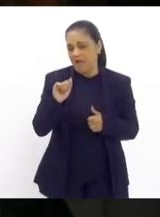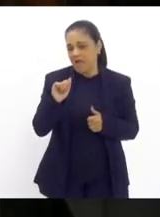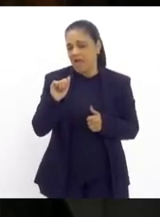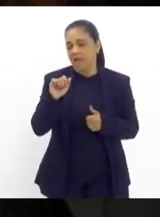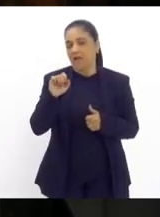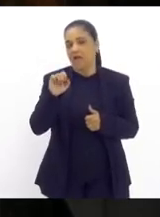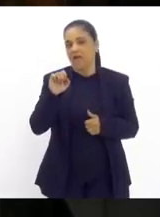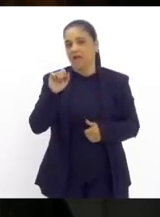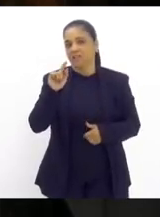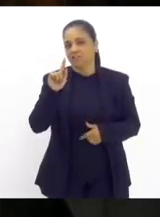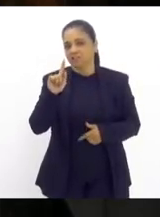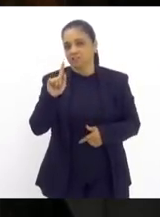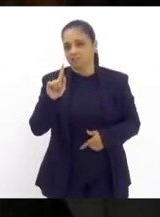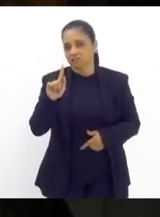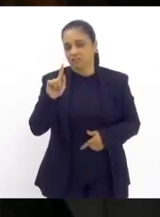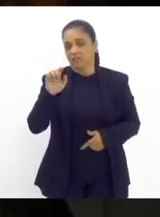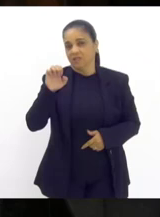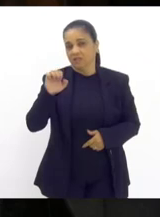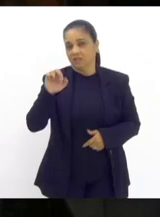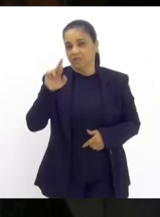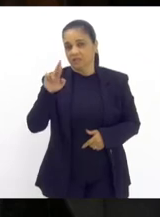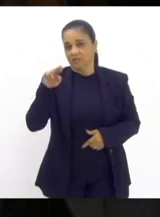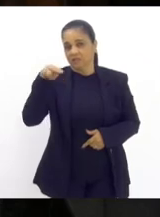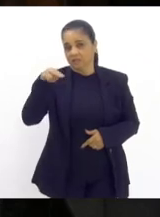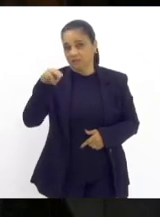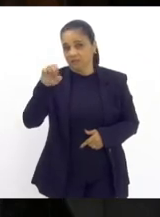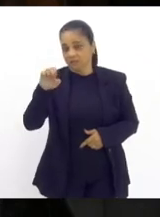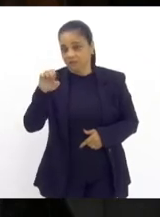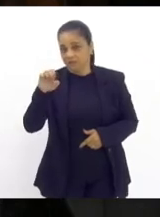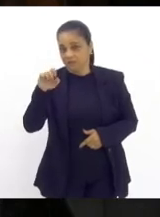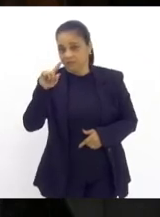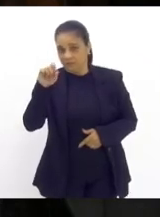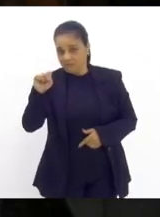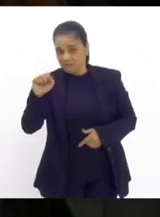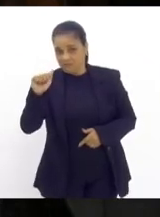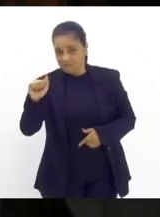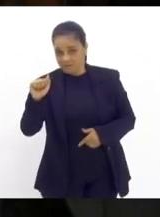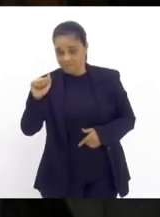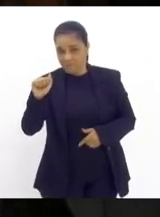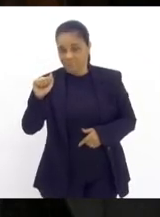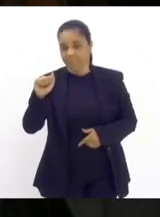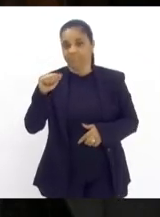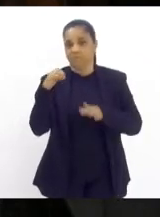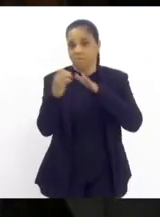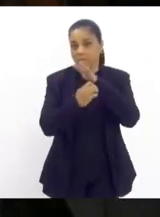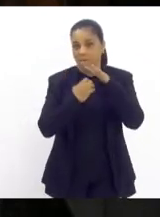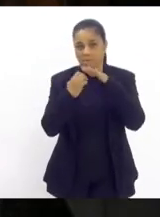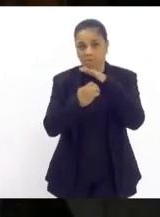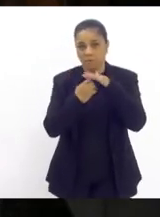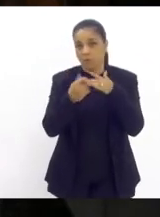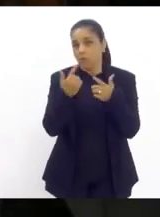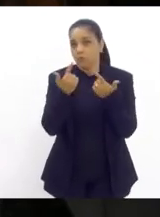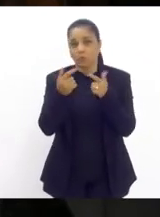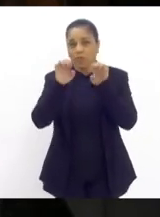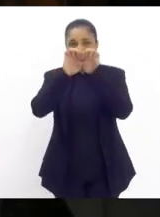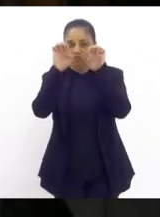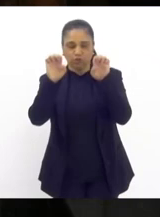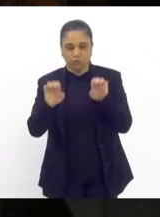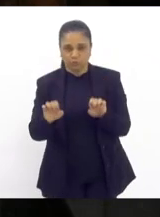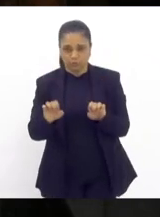agência reguladora de saneamento não tem estrutura competente